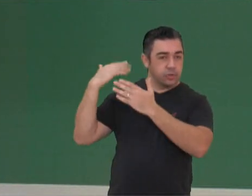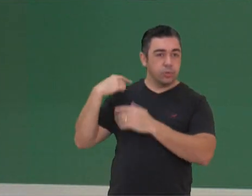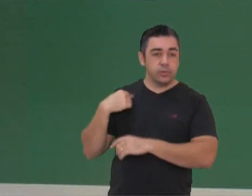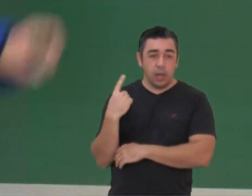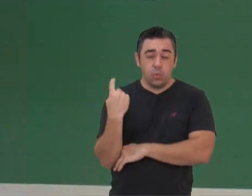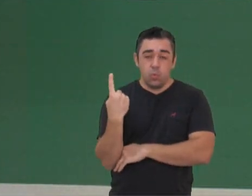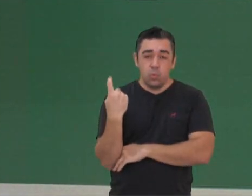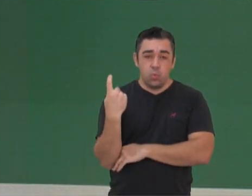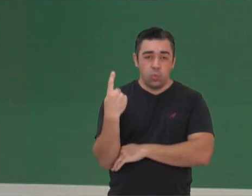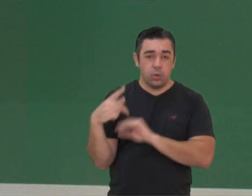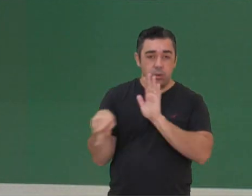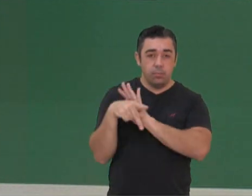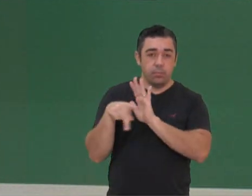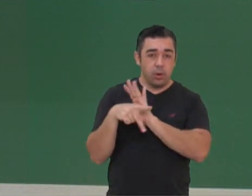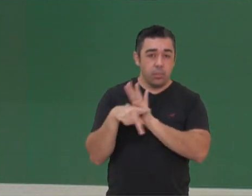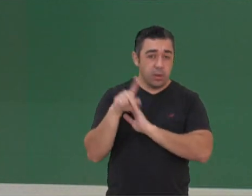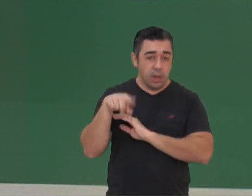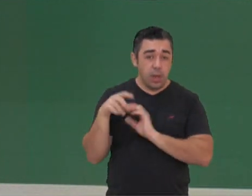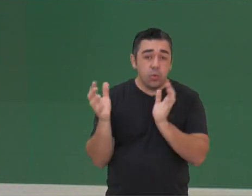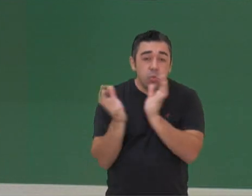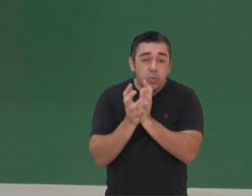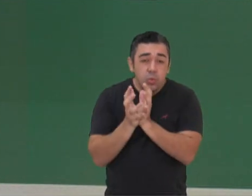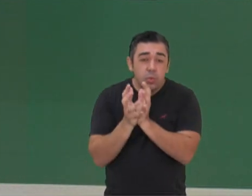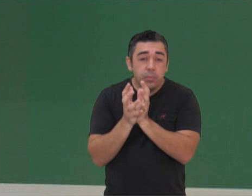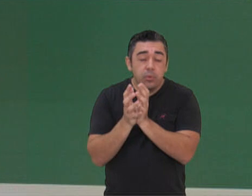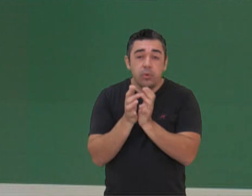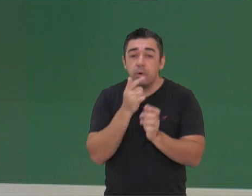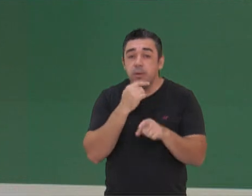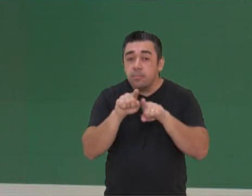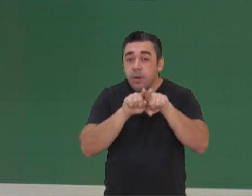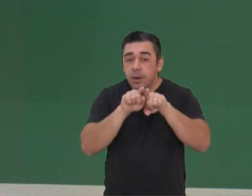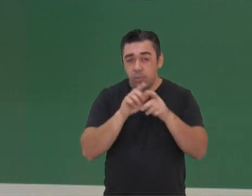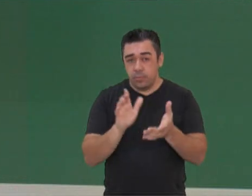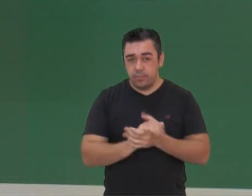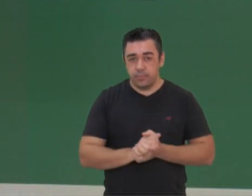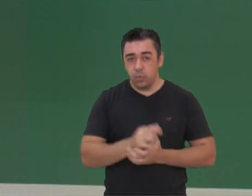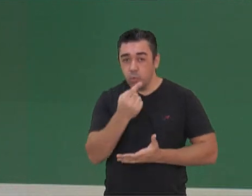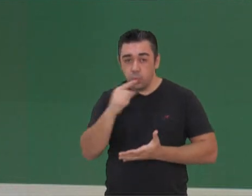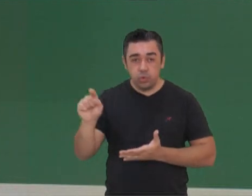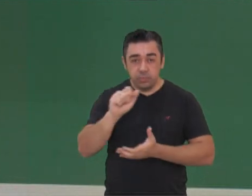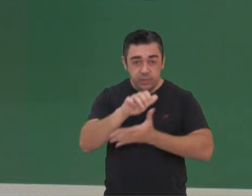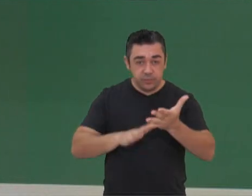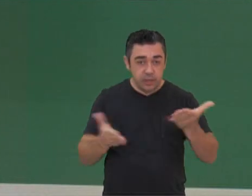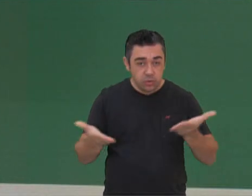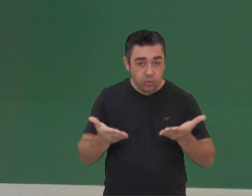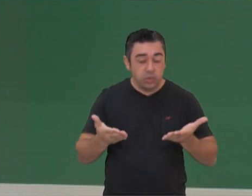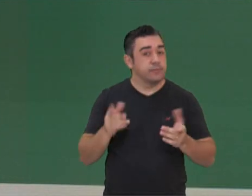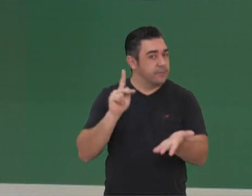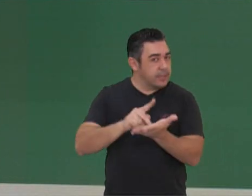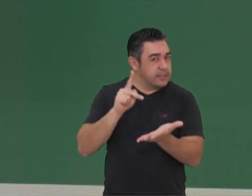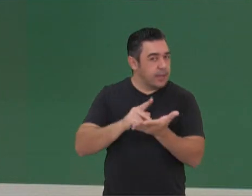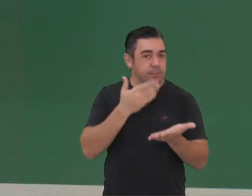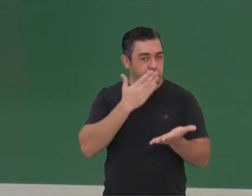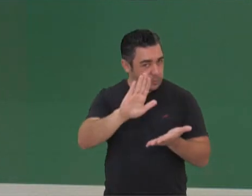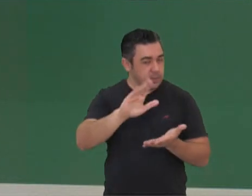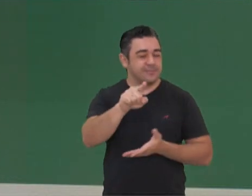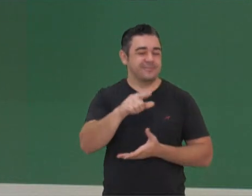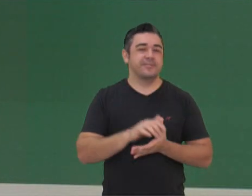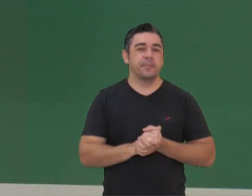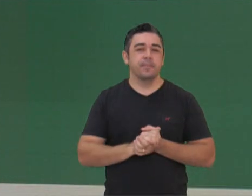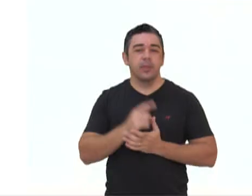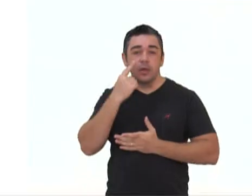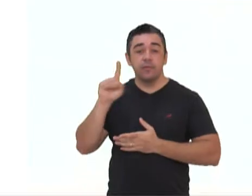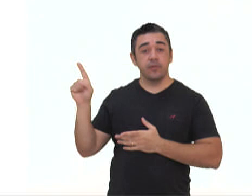um ancestral exclusivo deles aqui. Então são grupos irmãos, certo? O último exercício da aula, de verdade agora, prometo. Observe